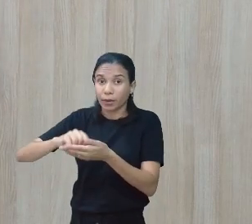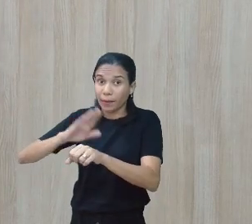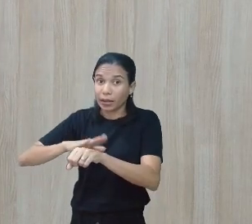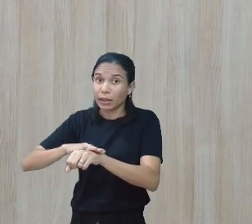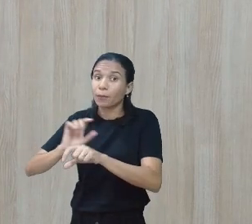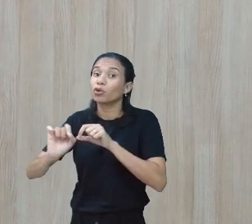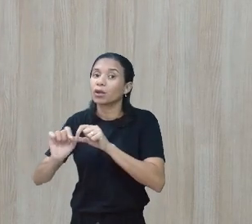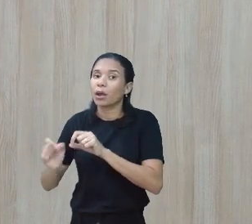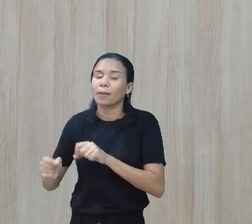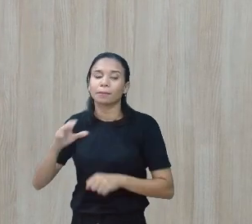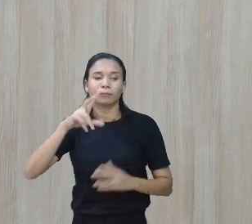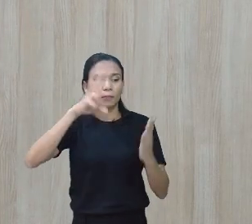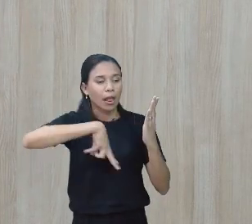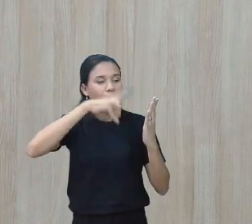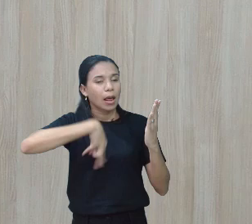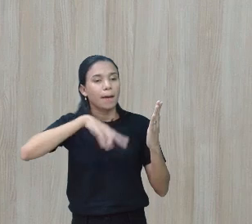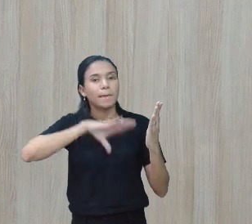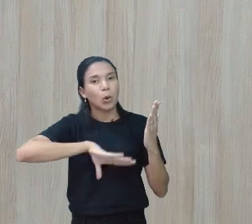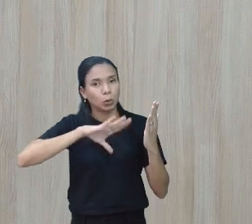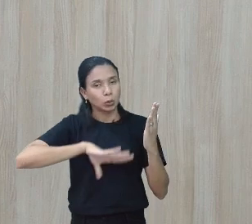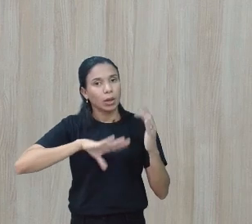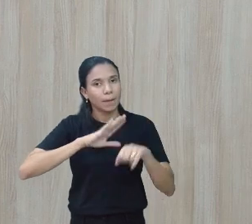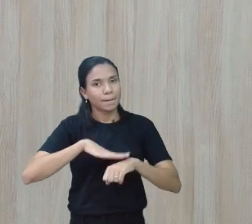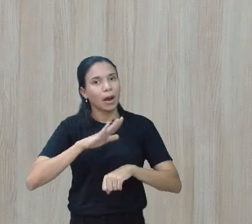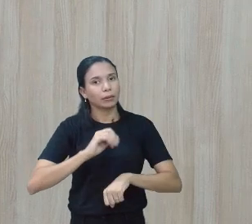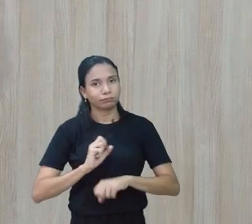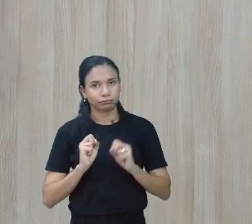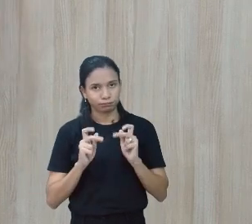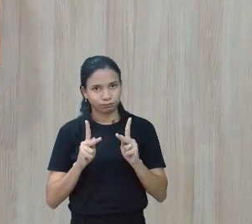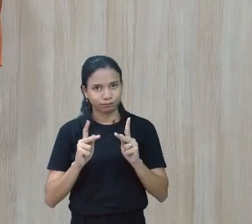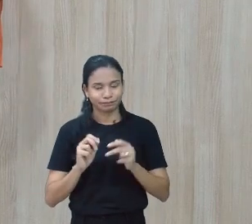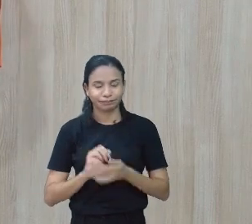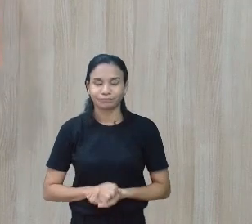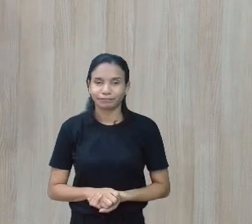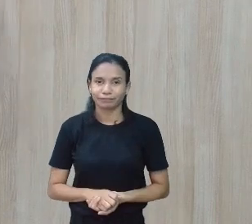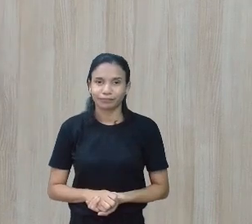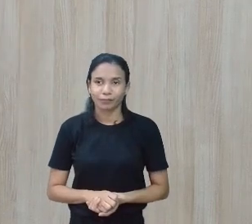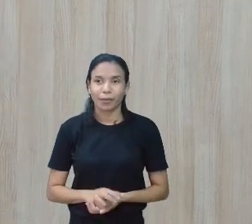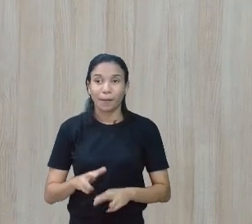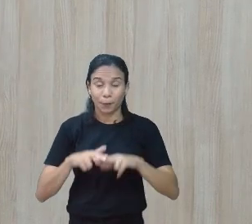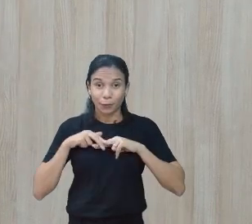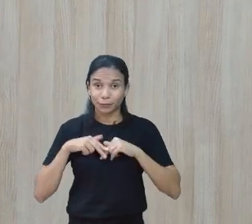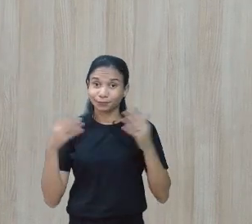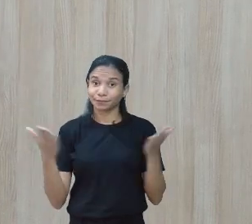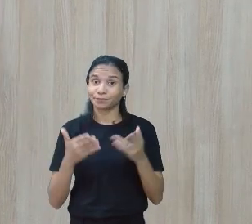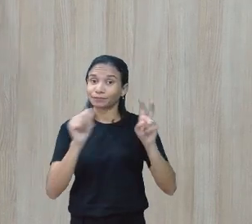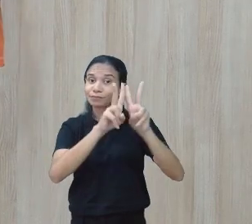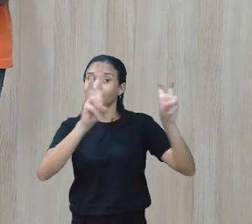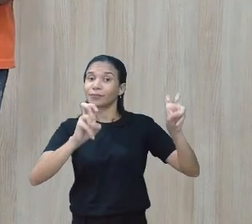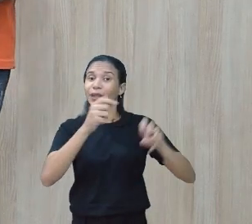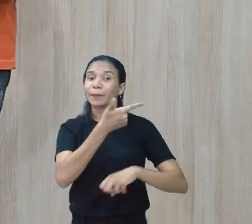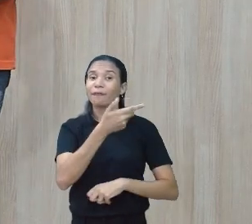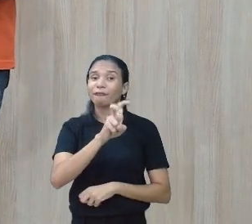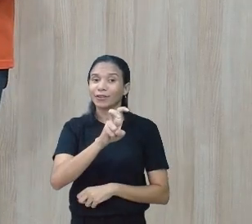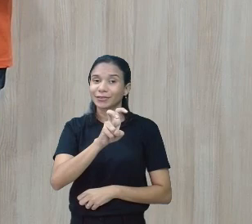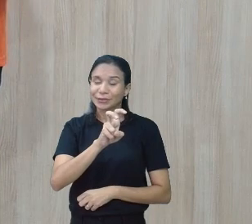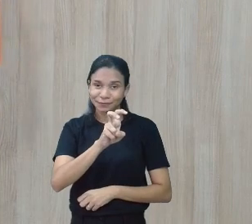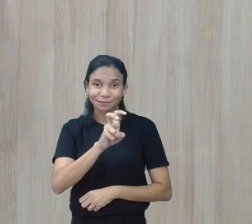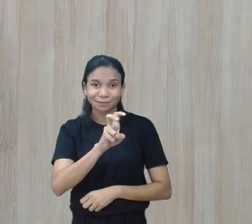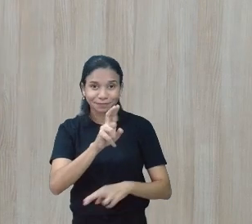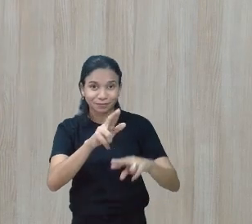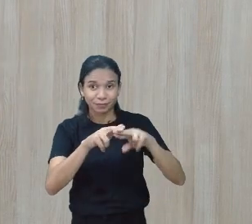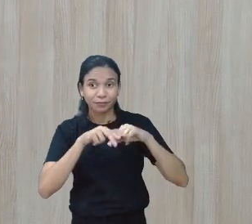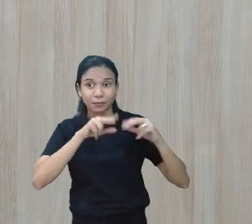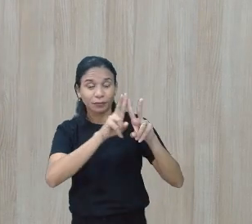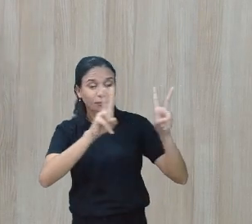tempo para fazerem a leitura dos textos de português. Beleza? Nossa próxima questão é do descritor 25. E